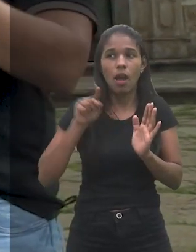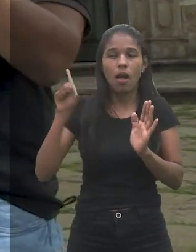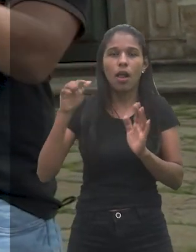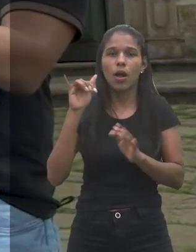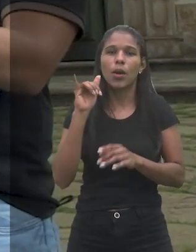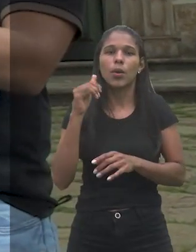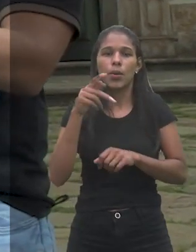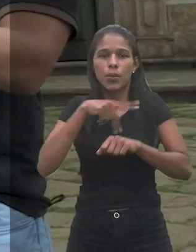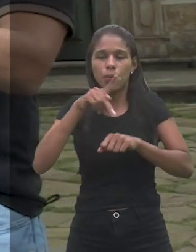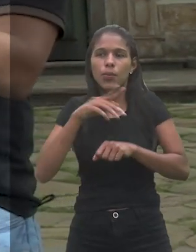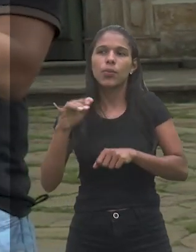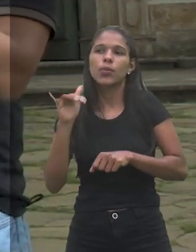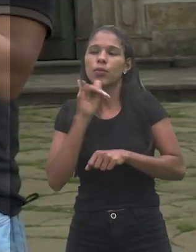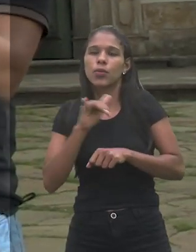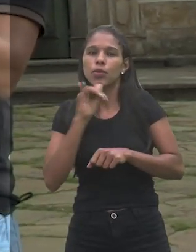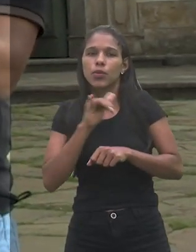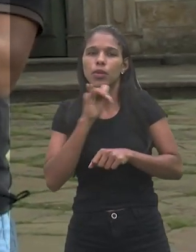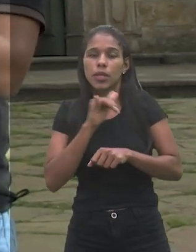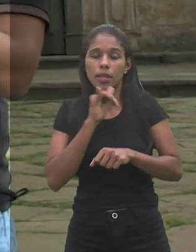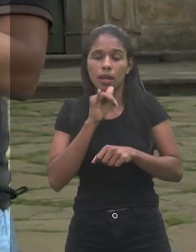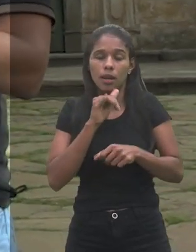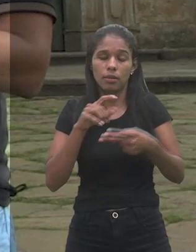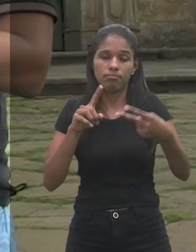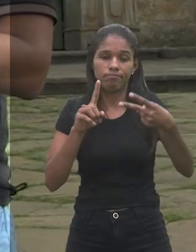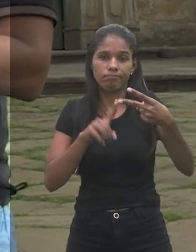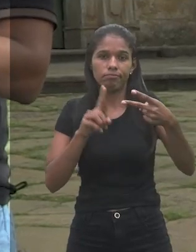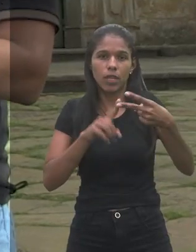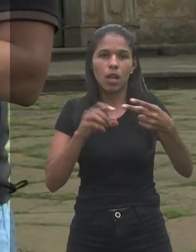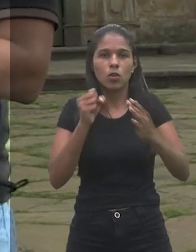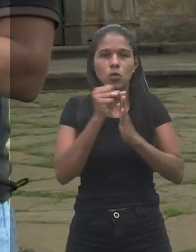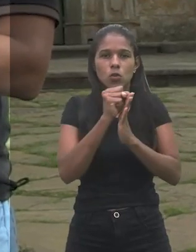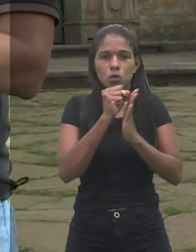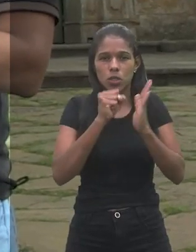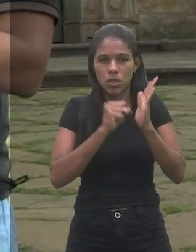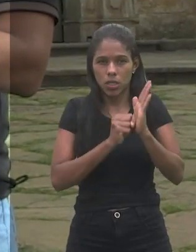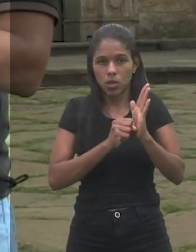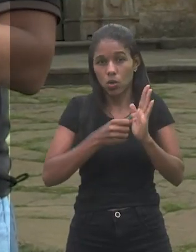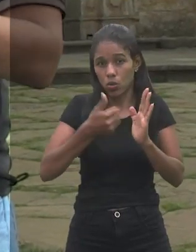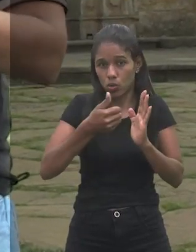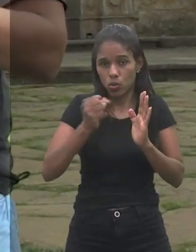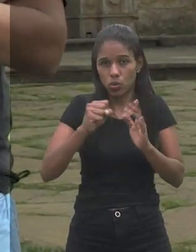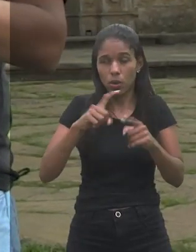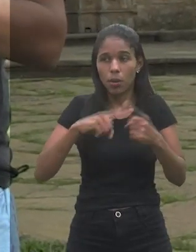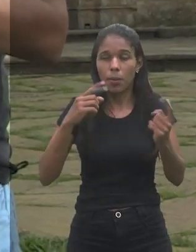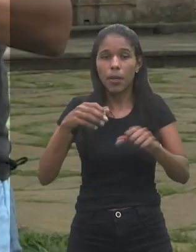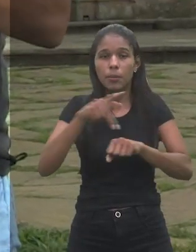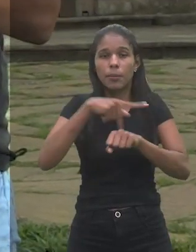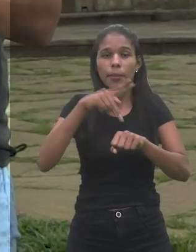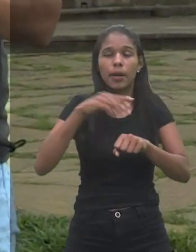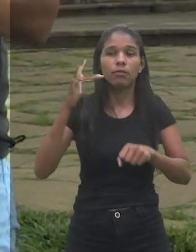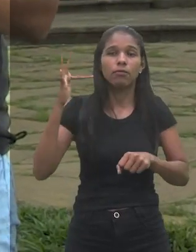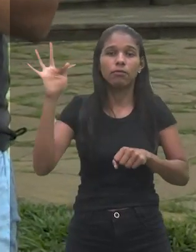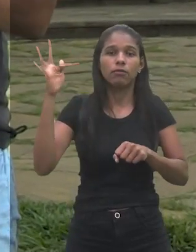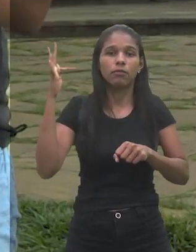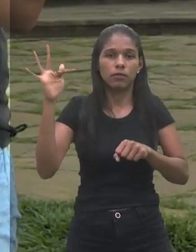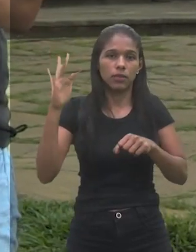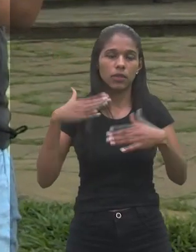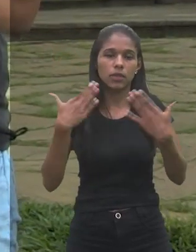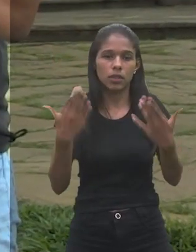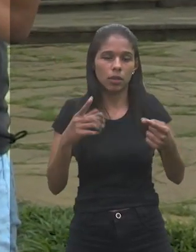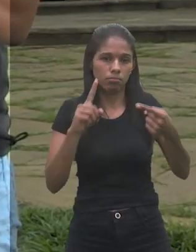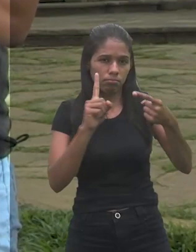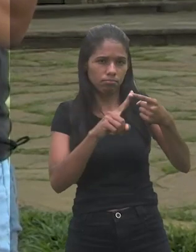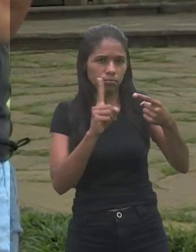vindo também da Europa, mas ali mais precisamente da França, né? Enquanto o Barroco, o que quer dizer